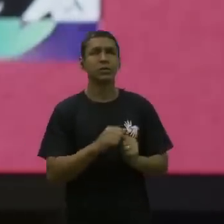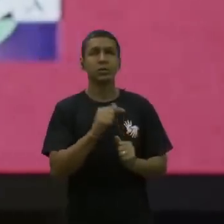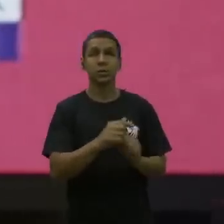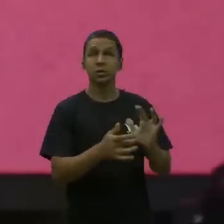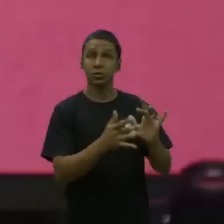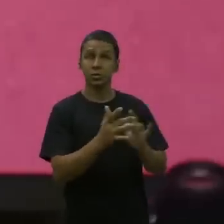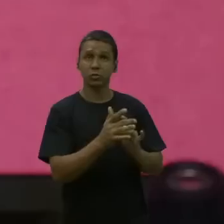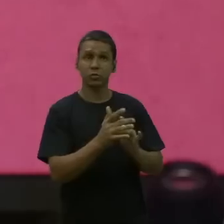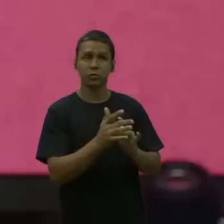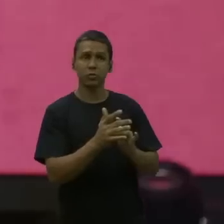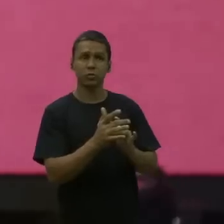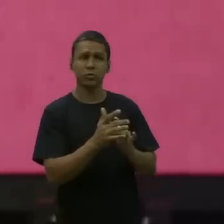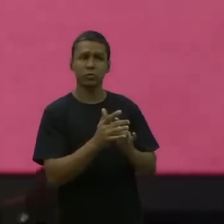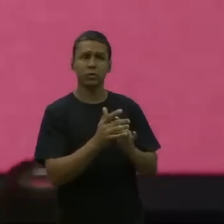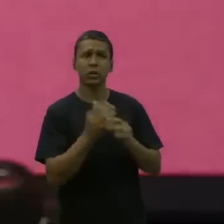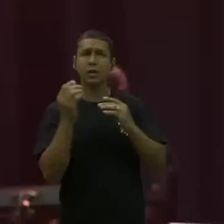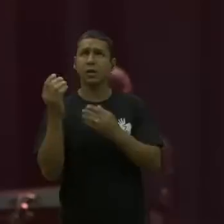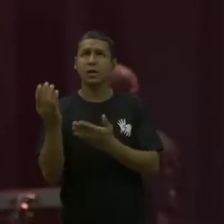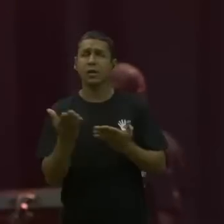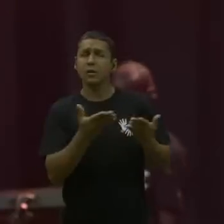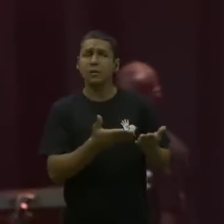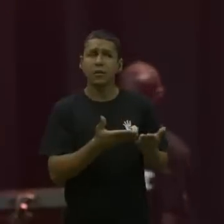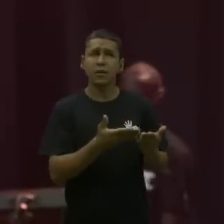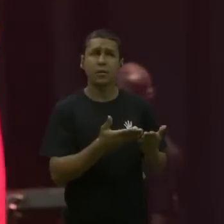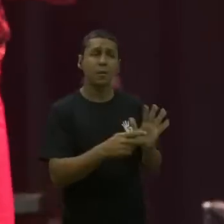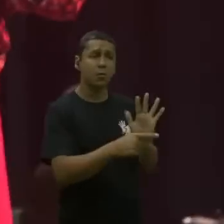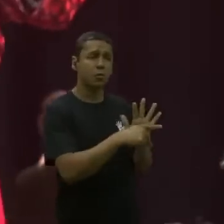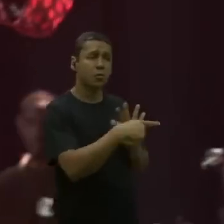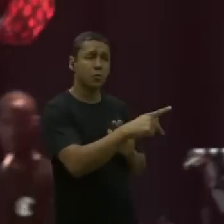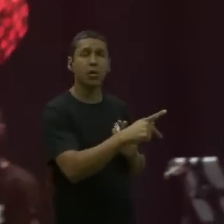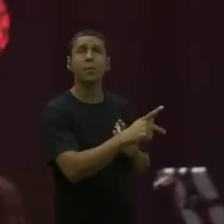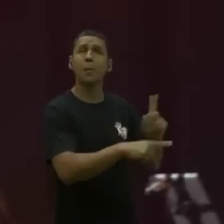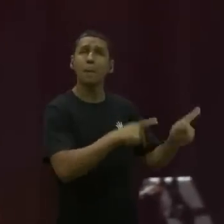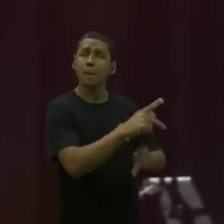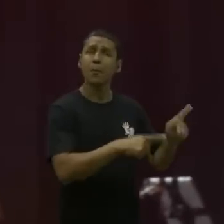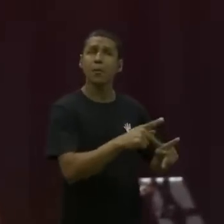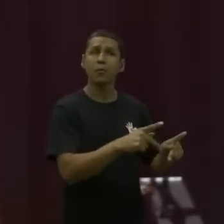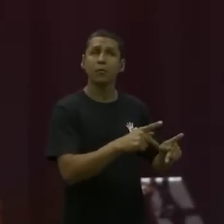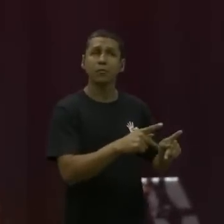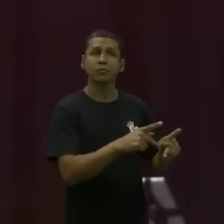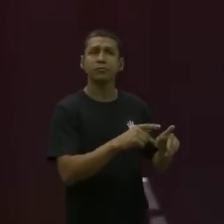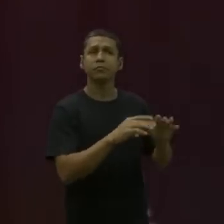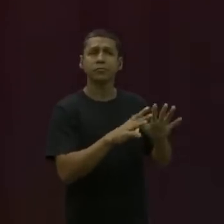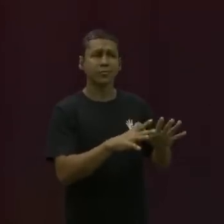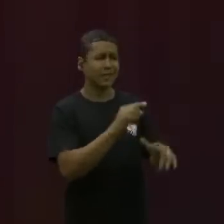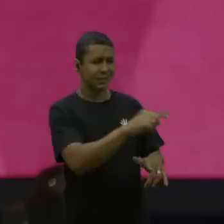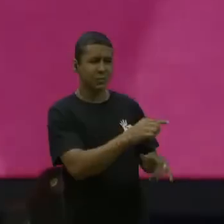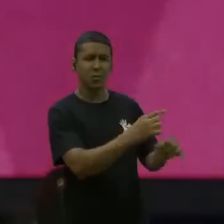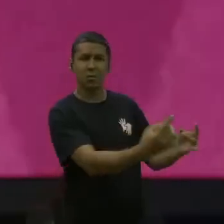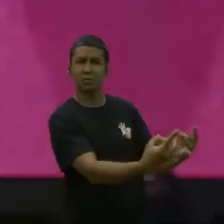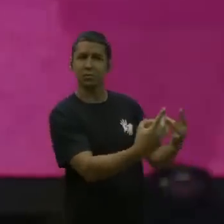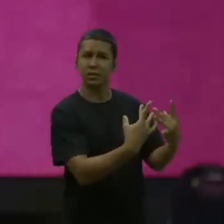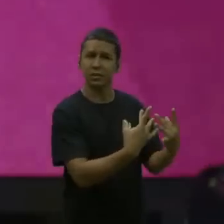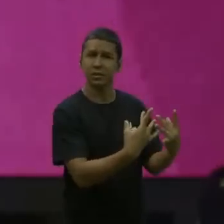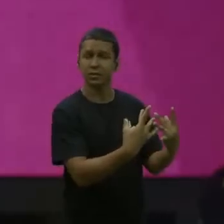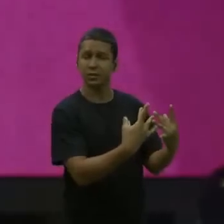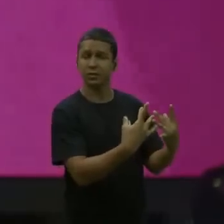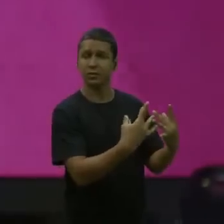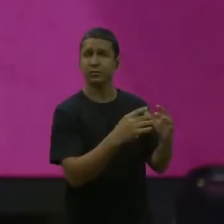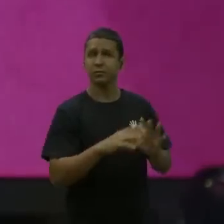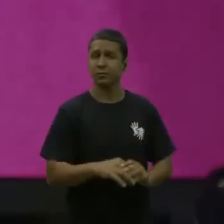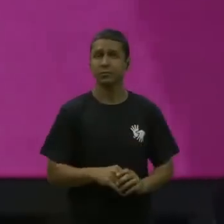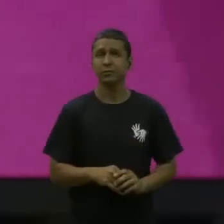seus não o receberam. E aí algo acontece: todos quanto recebeu,